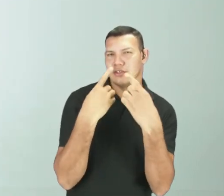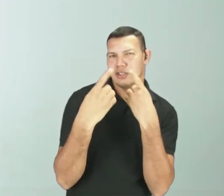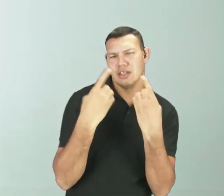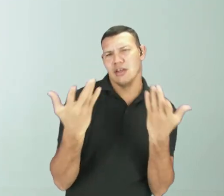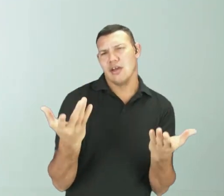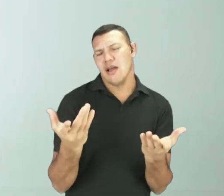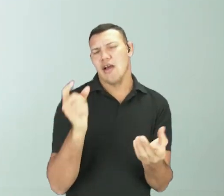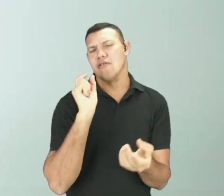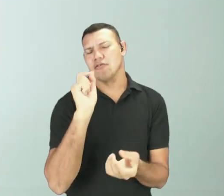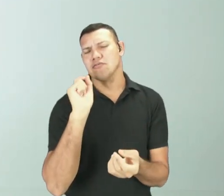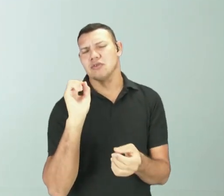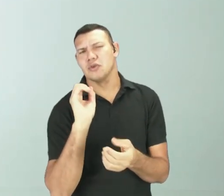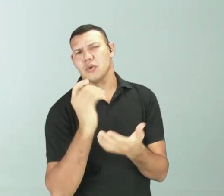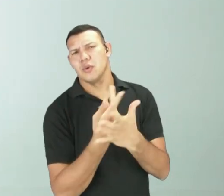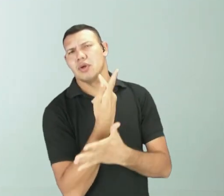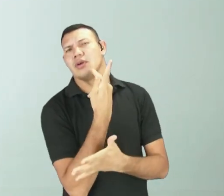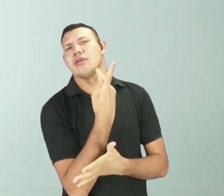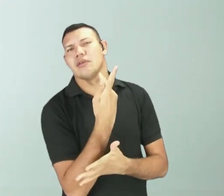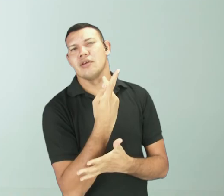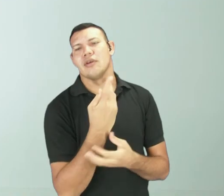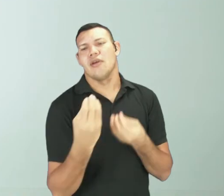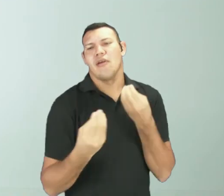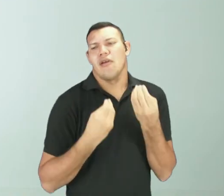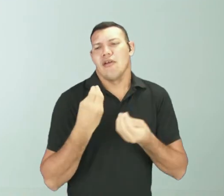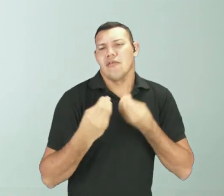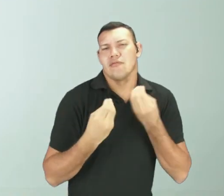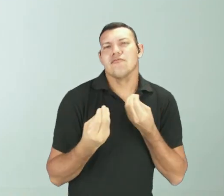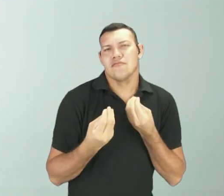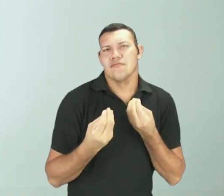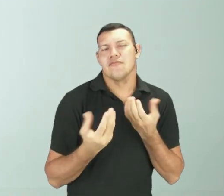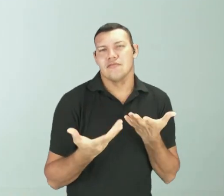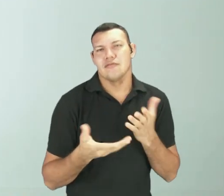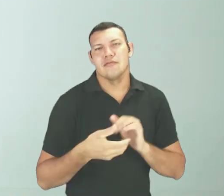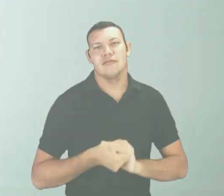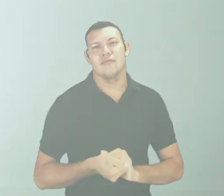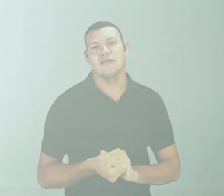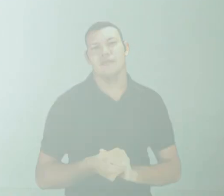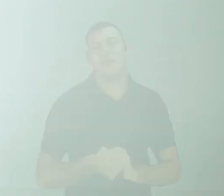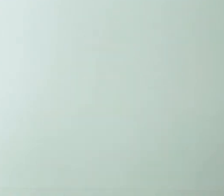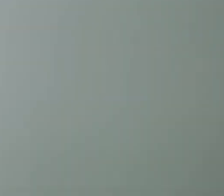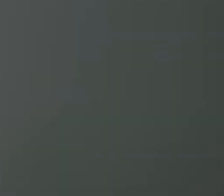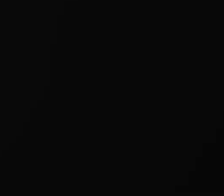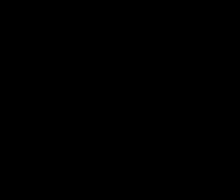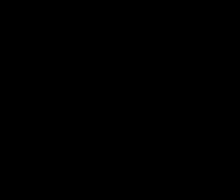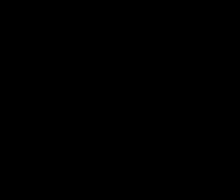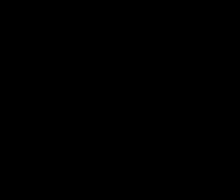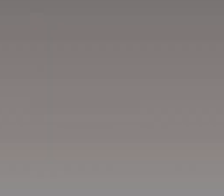trabalhadores, para onde que eles vão, professora, como que fica a situação deles. Tá? Até a próxima aula, pessoal!